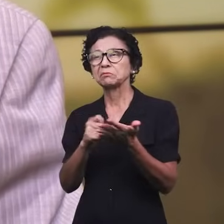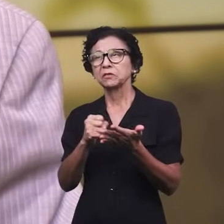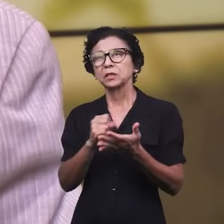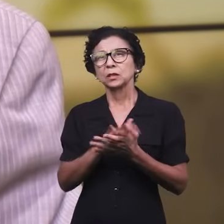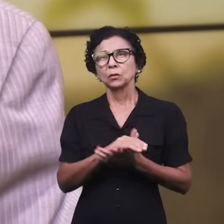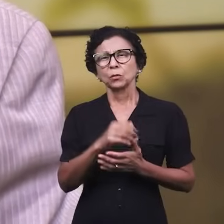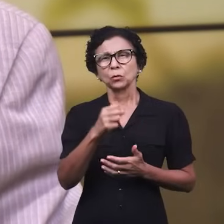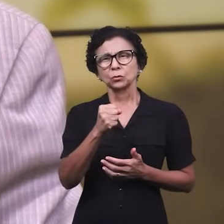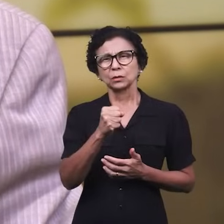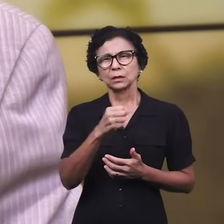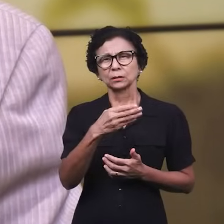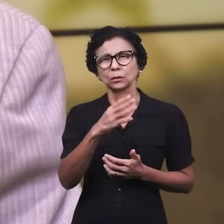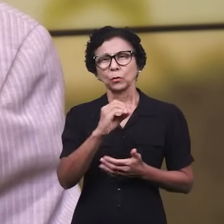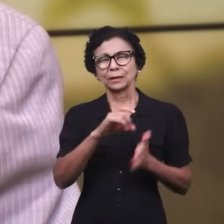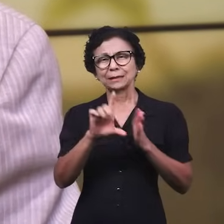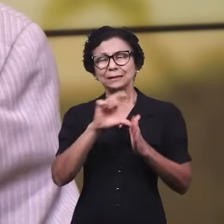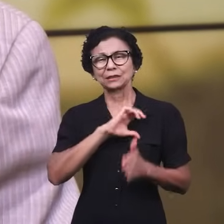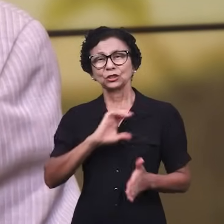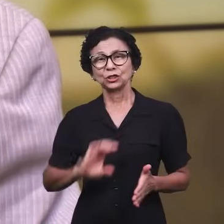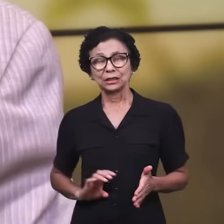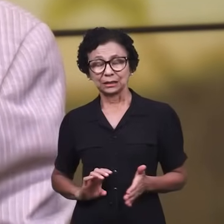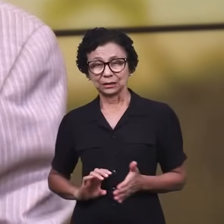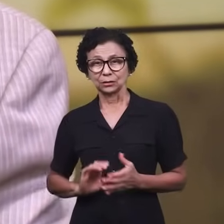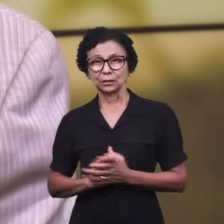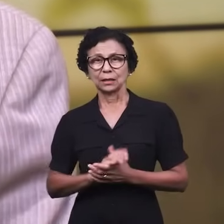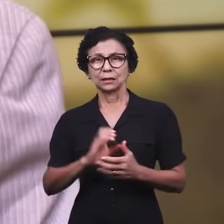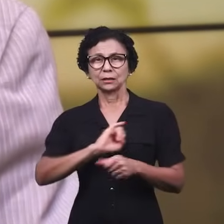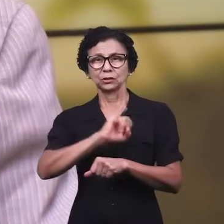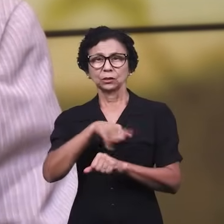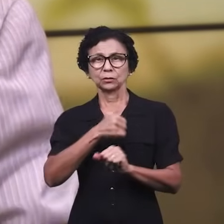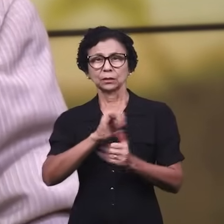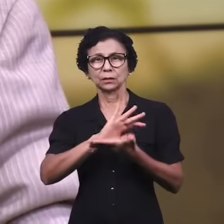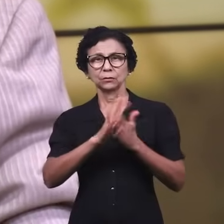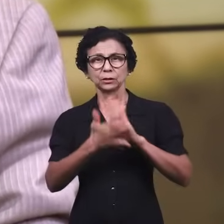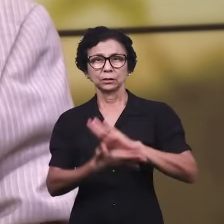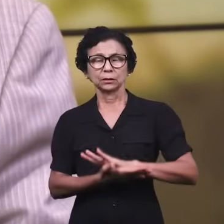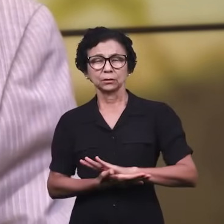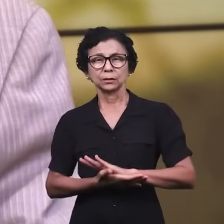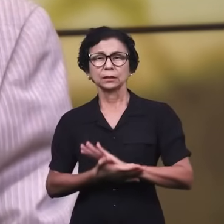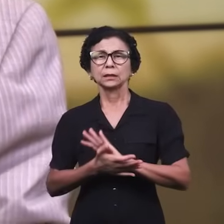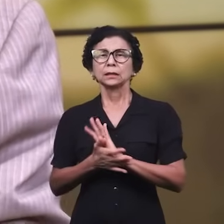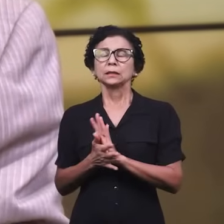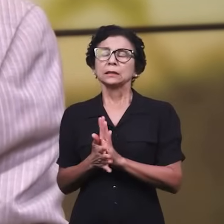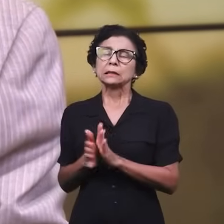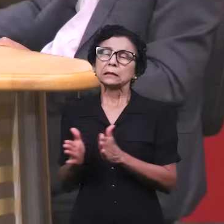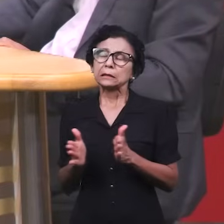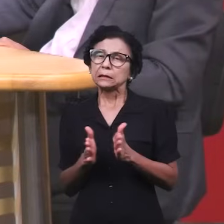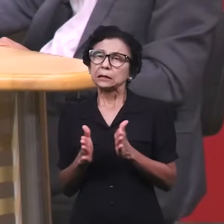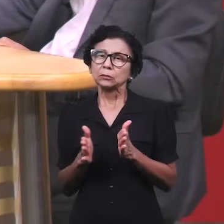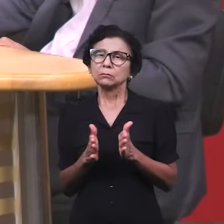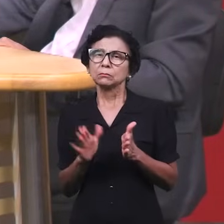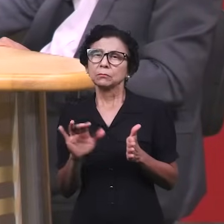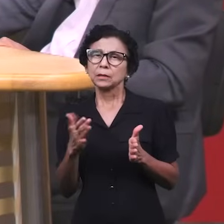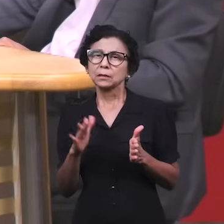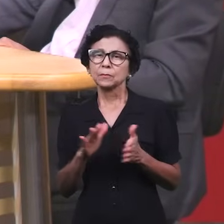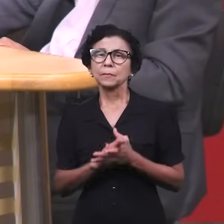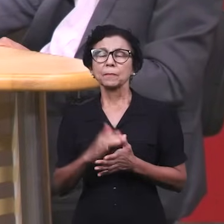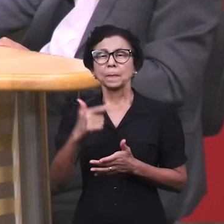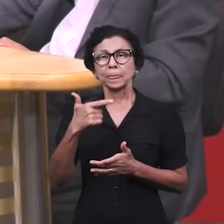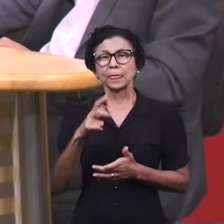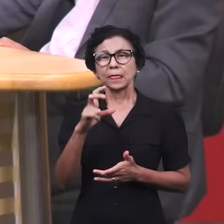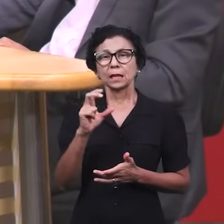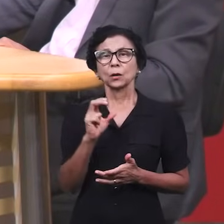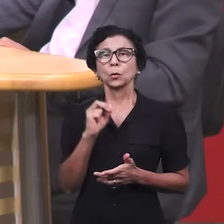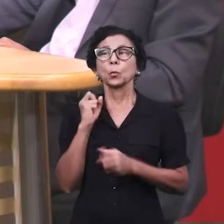Jerusalém se deu em 5 97 então dá aproximadamente uns 250 anos que que